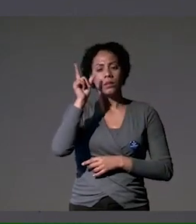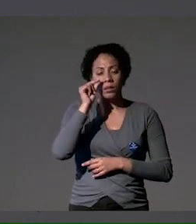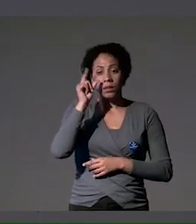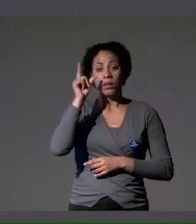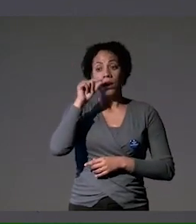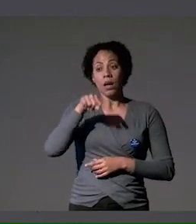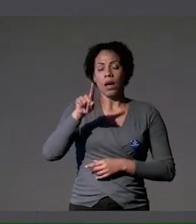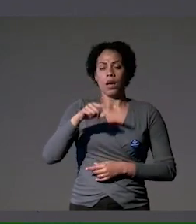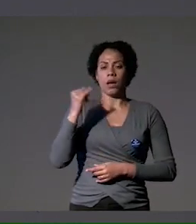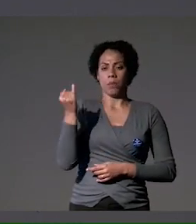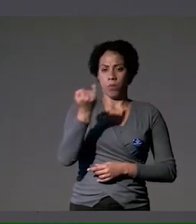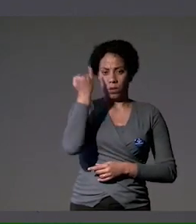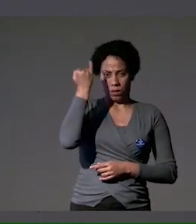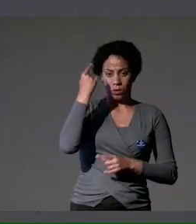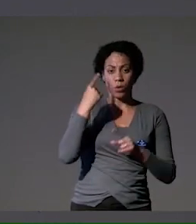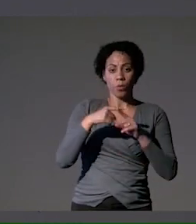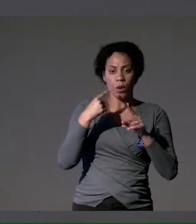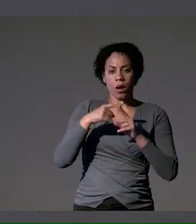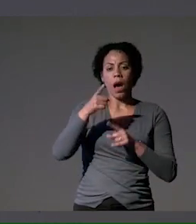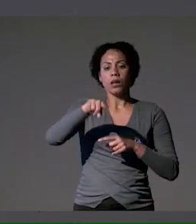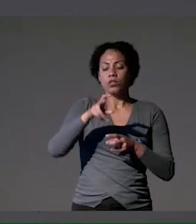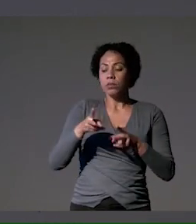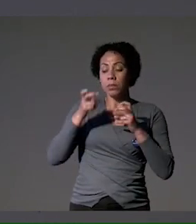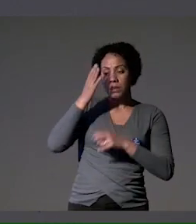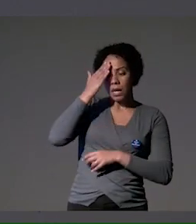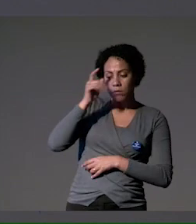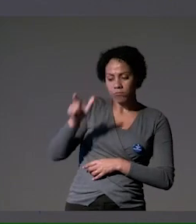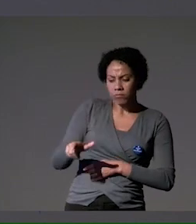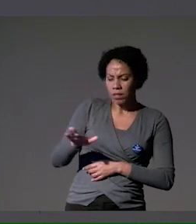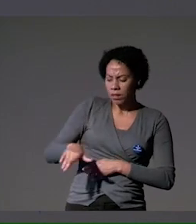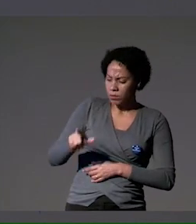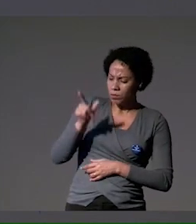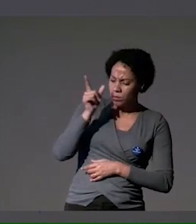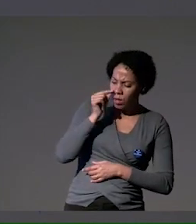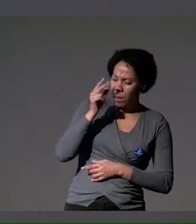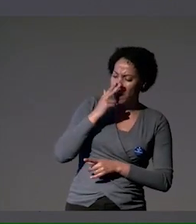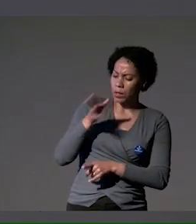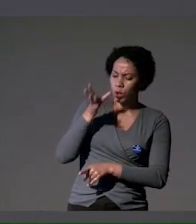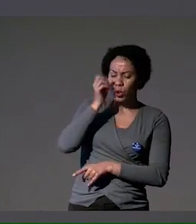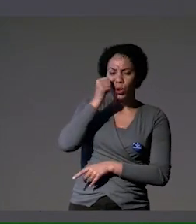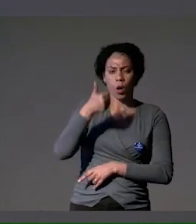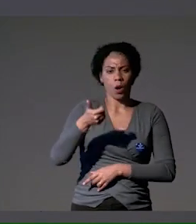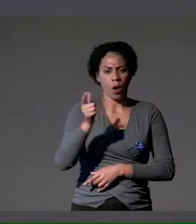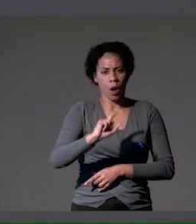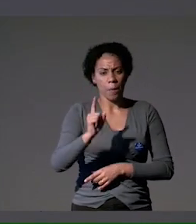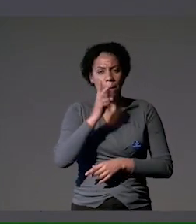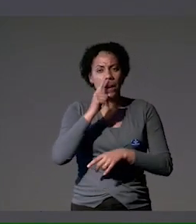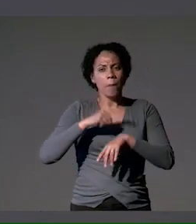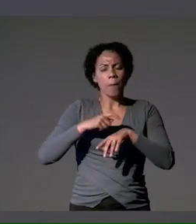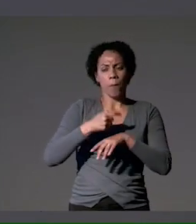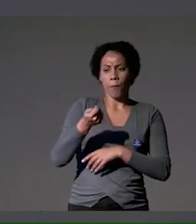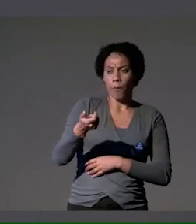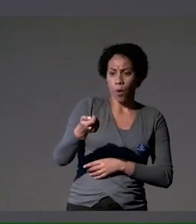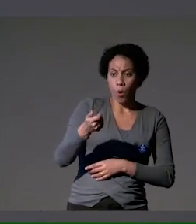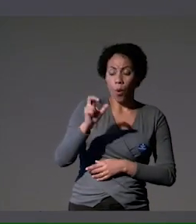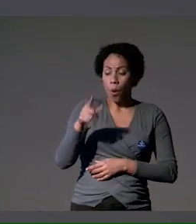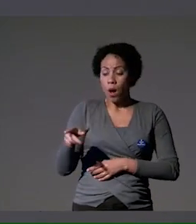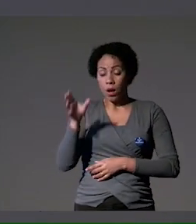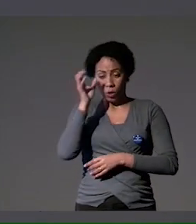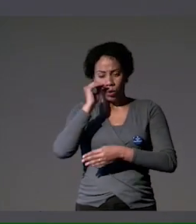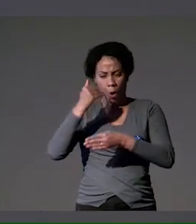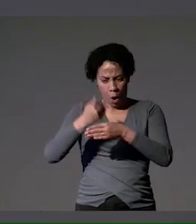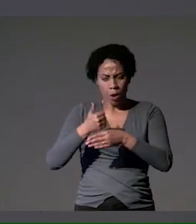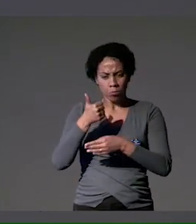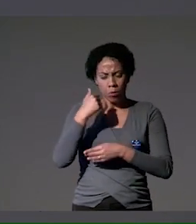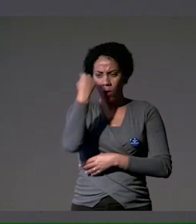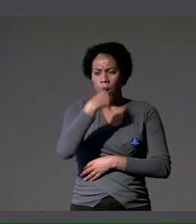por alguma razão, ou a criança não está dormindo o tempo suficiente, ou se ela está dormindo o tempo suficiente, a qualidade do sono não está boa.